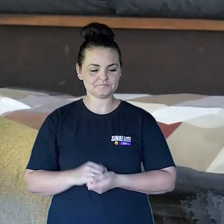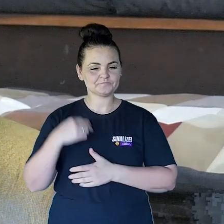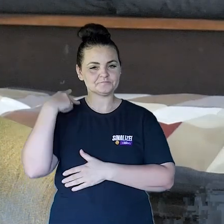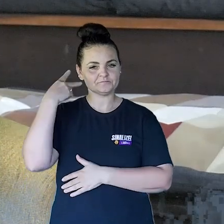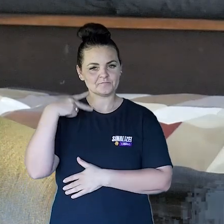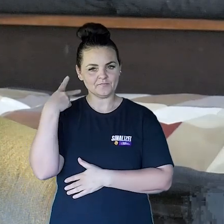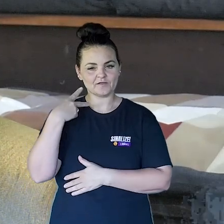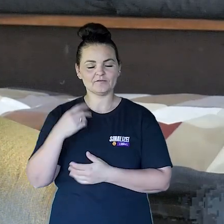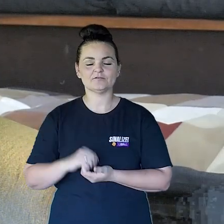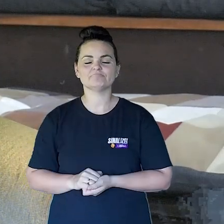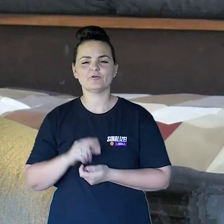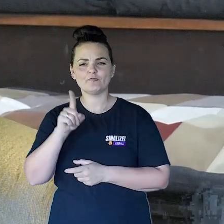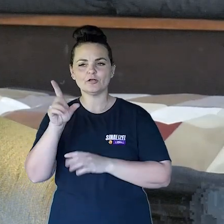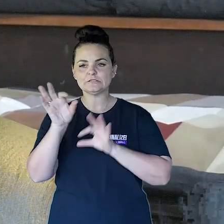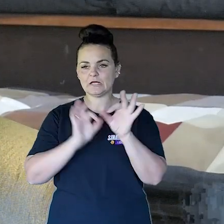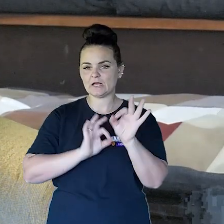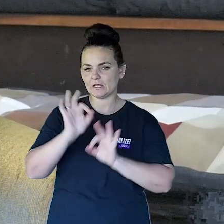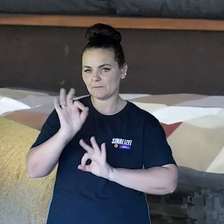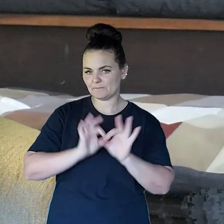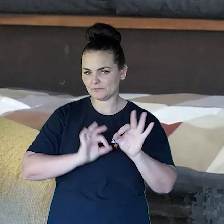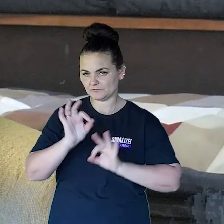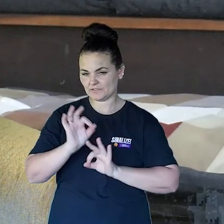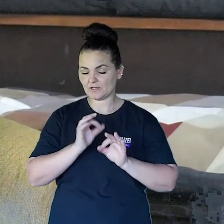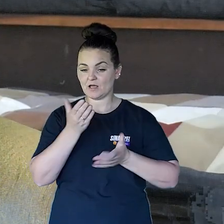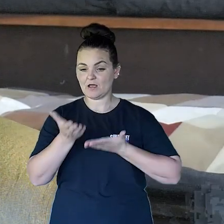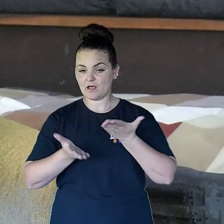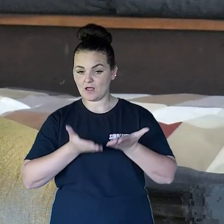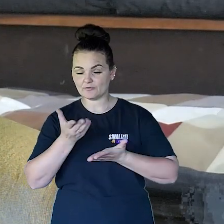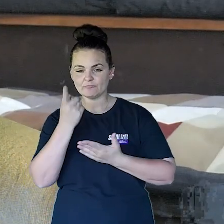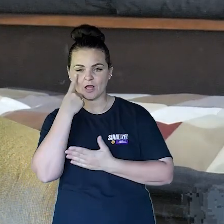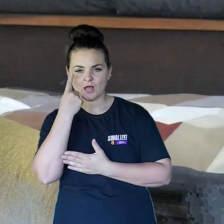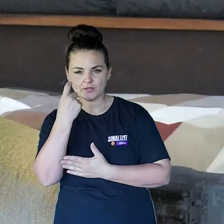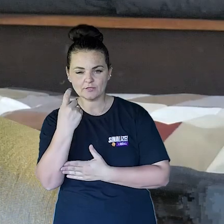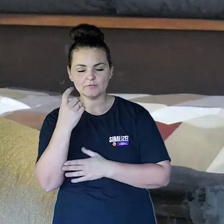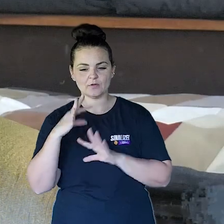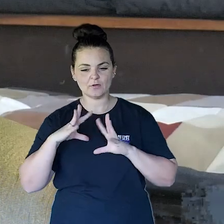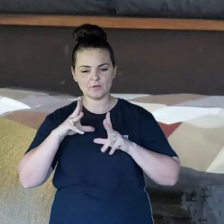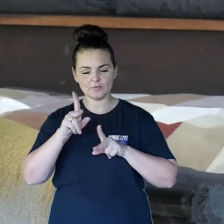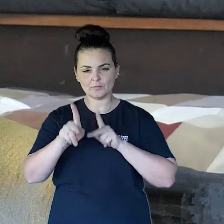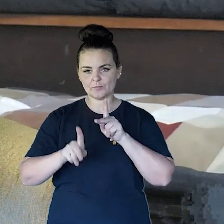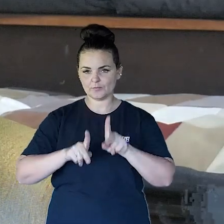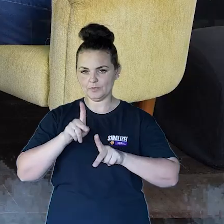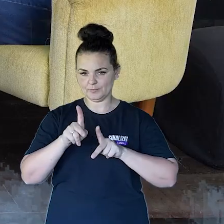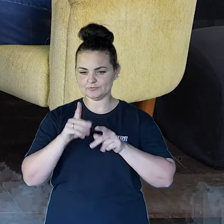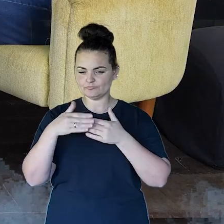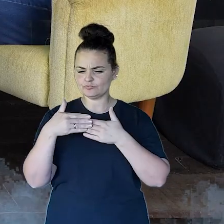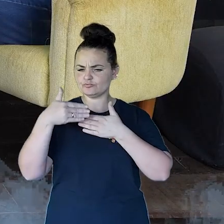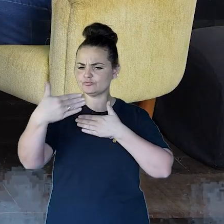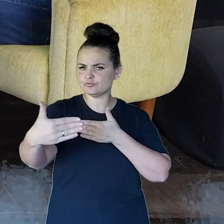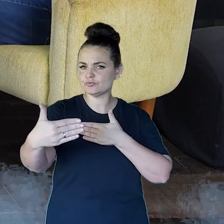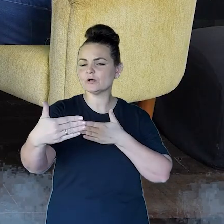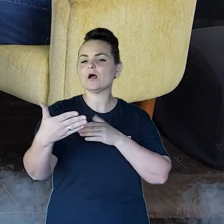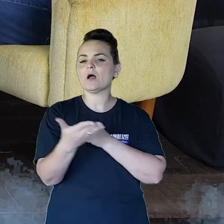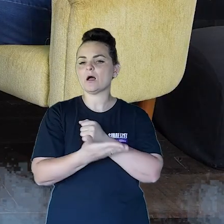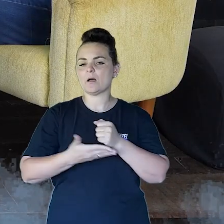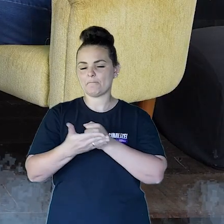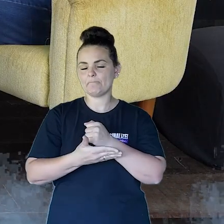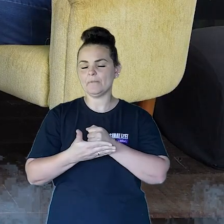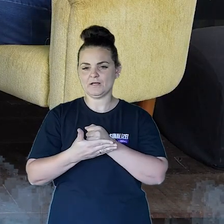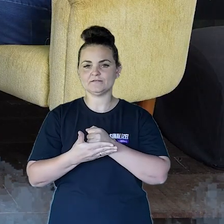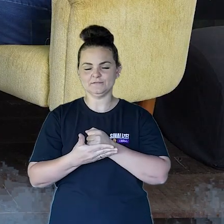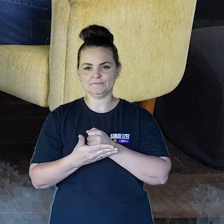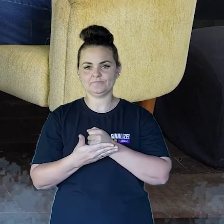Vereador, como você planeja atuar para atender os interesses de toda a população, indo além da sua base